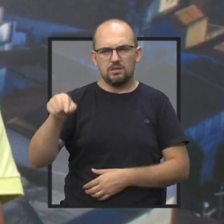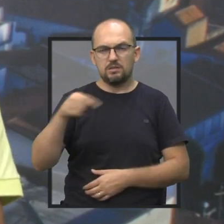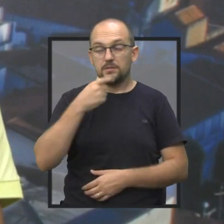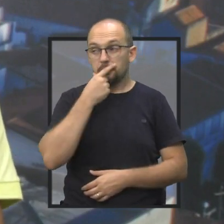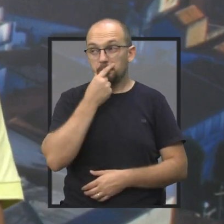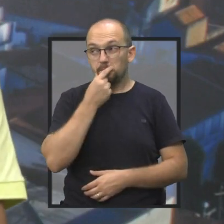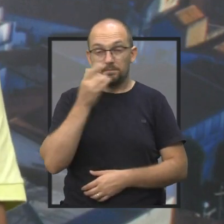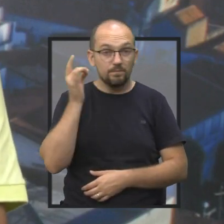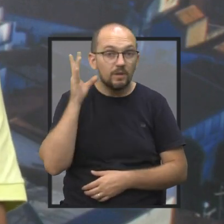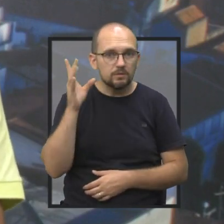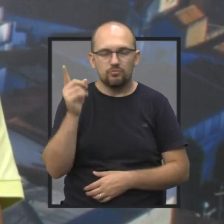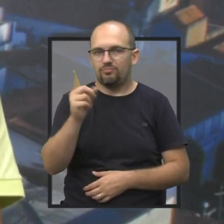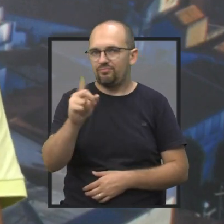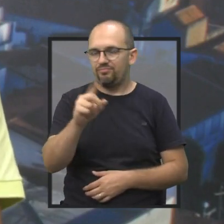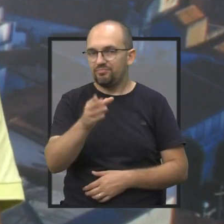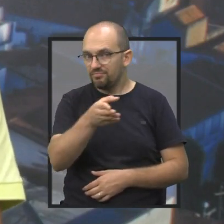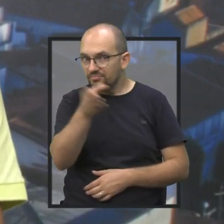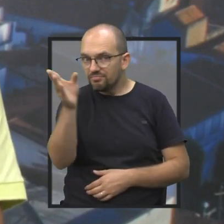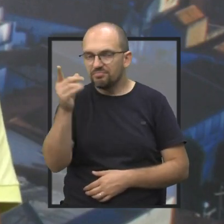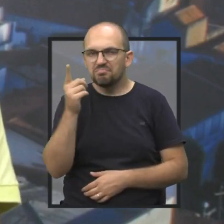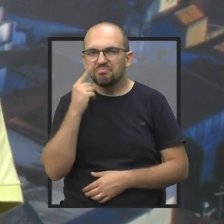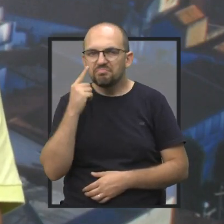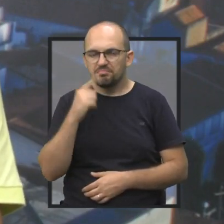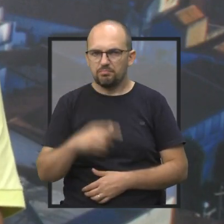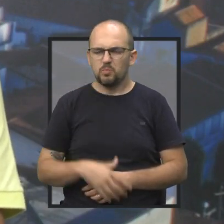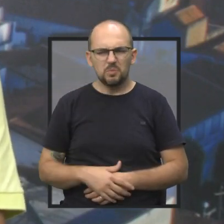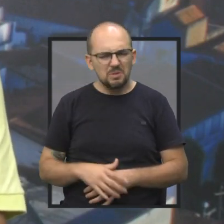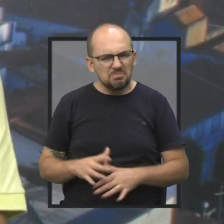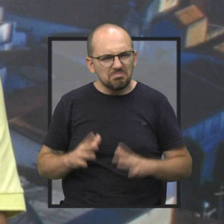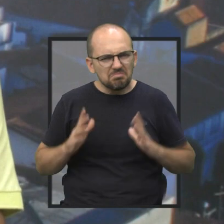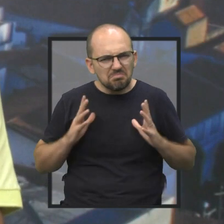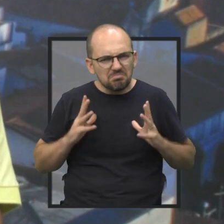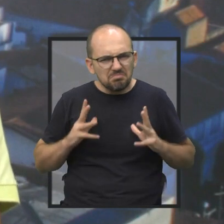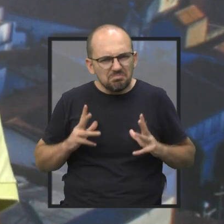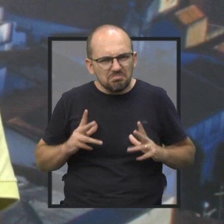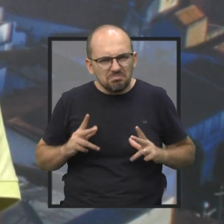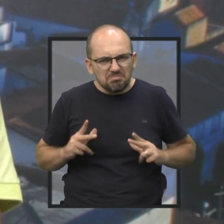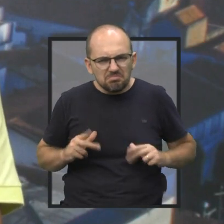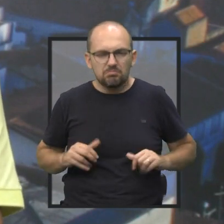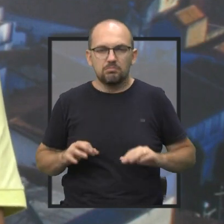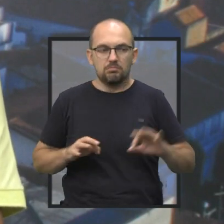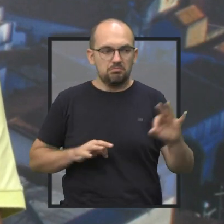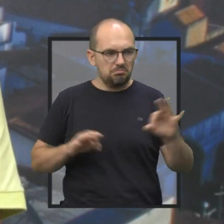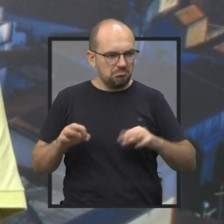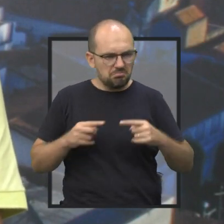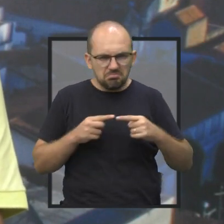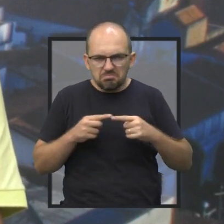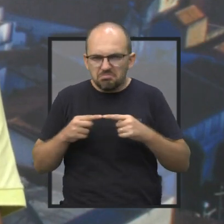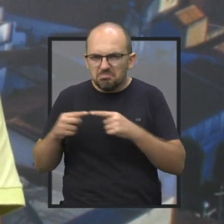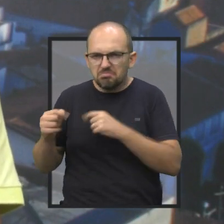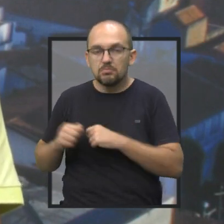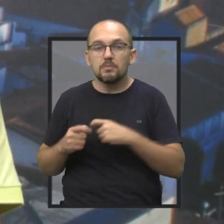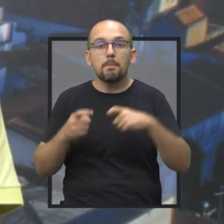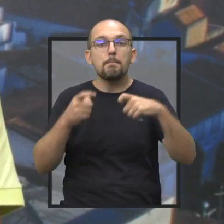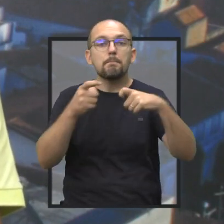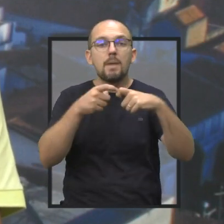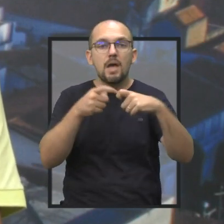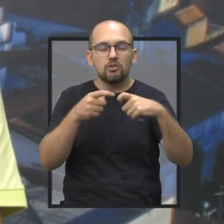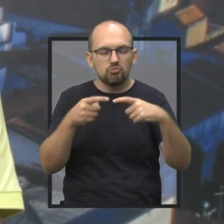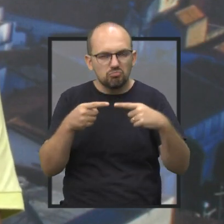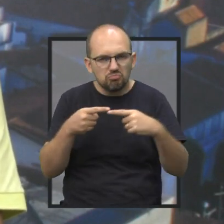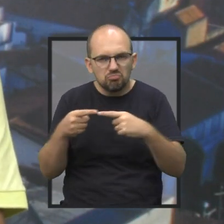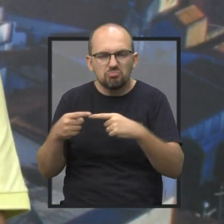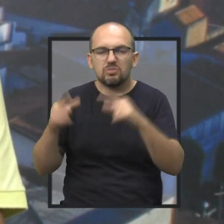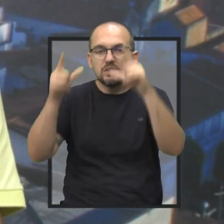não é fácil, pode ir lá, limpinho, organização, médico, enfermeiro,